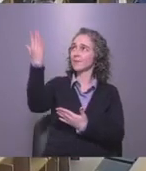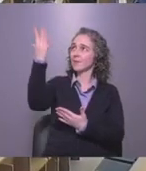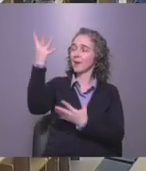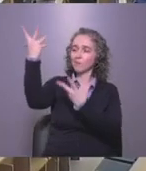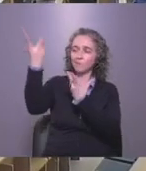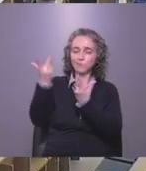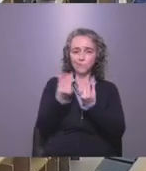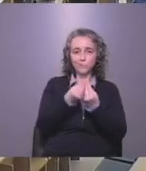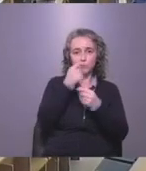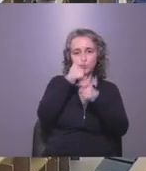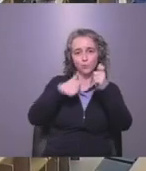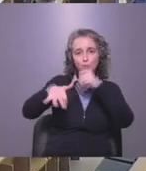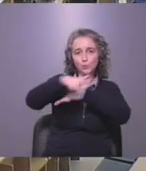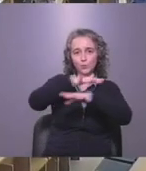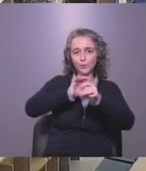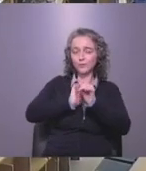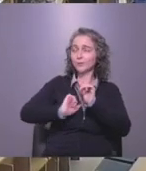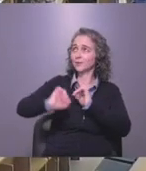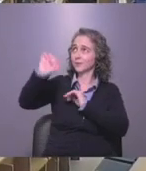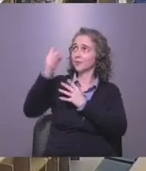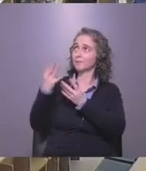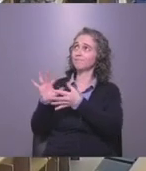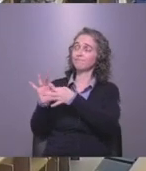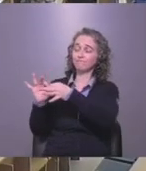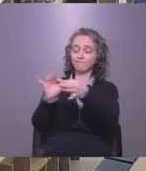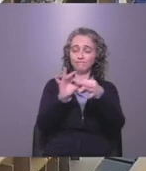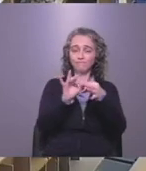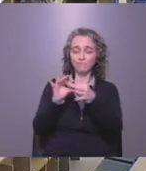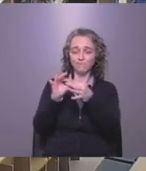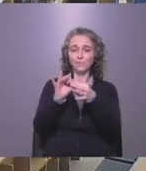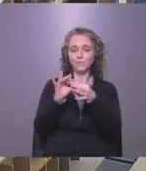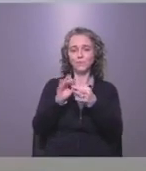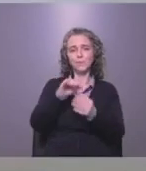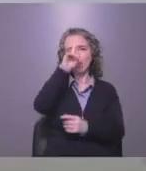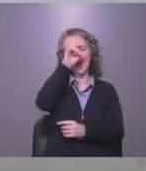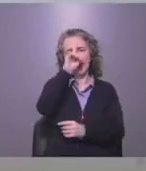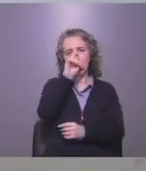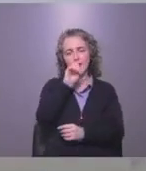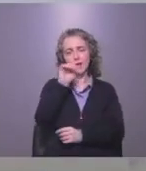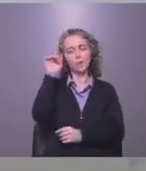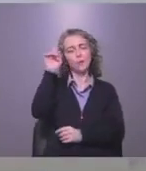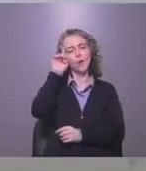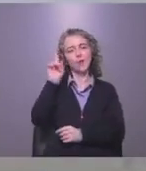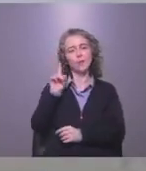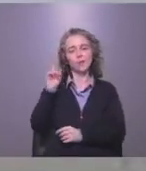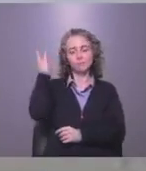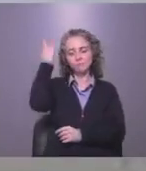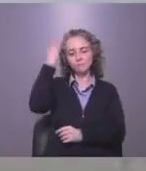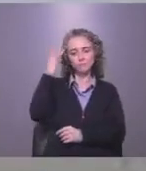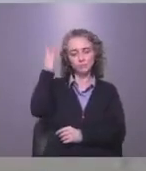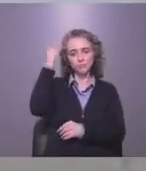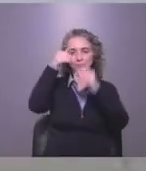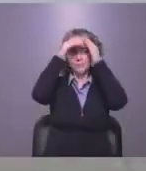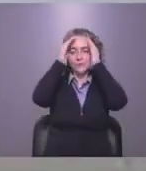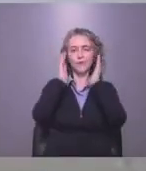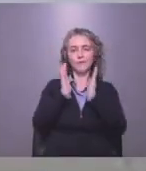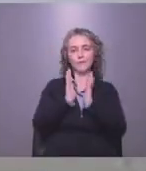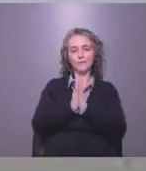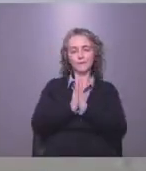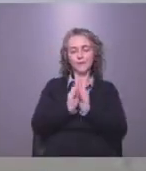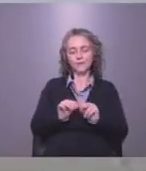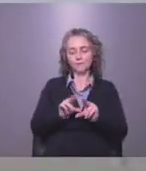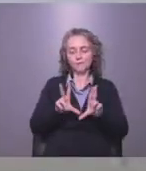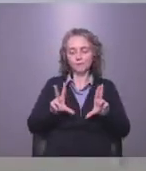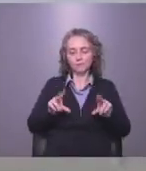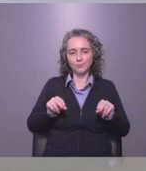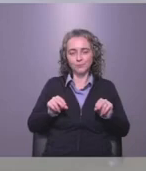com toda a Igreja, ao celebrarmos o dia santíssimo em que a Imaculada Virgem Maria deu à luz o Salvador